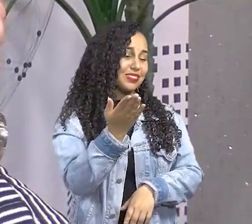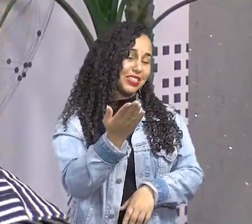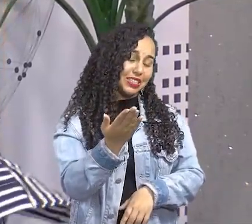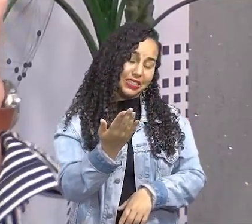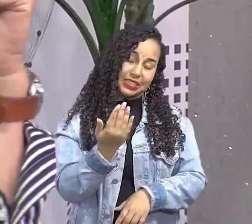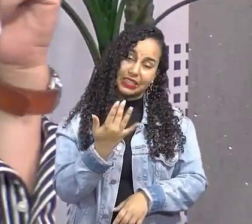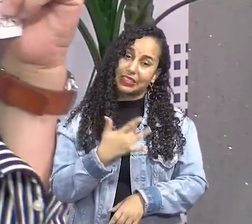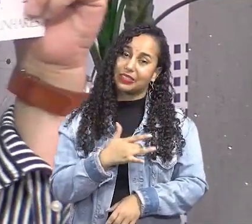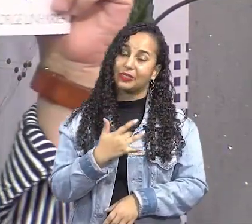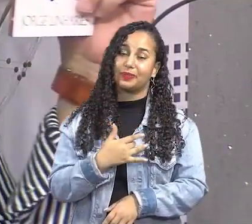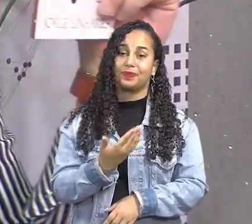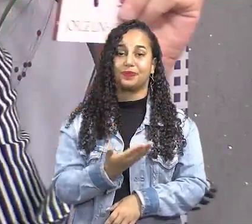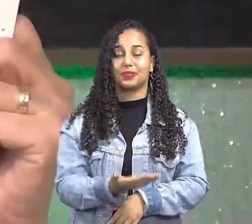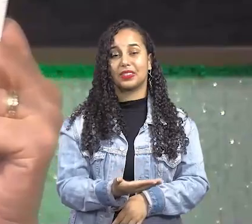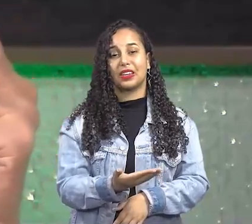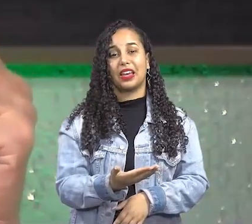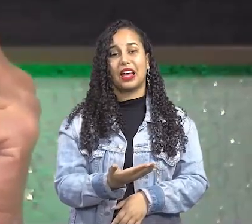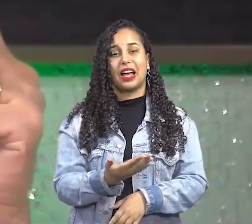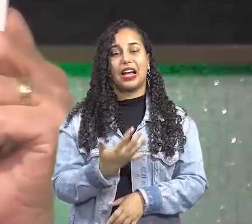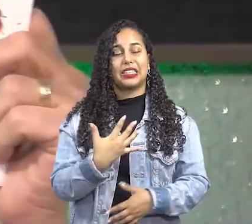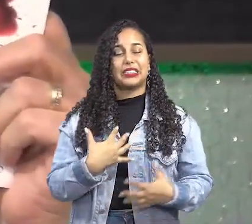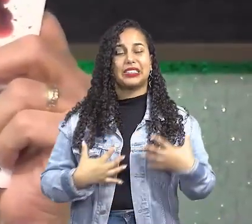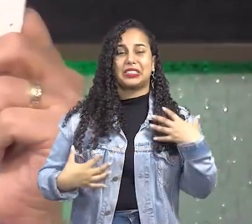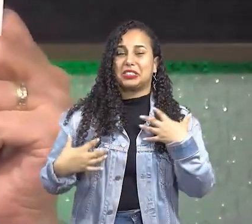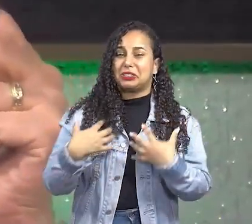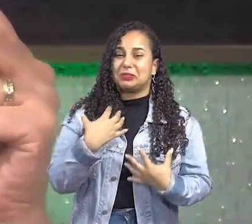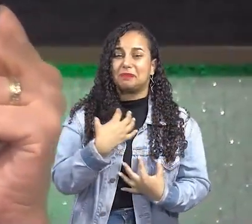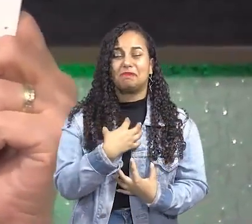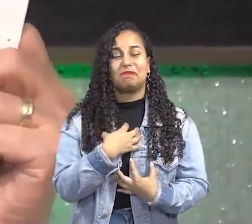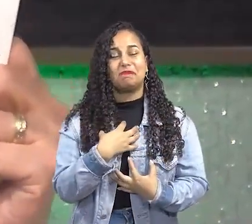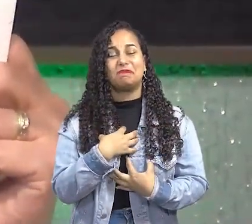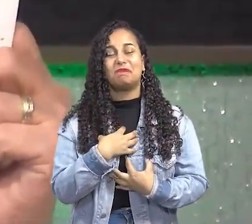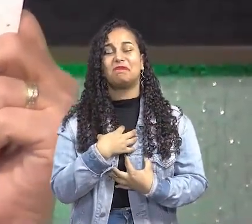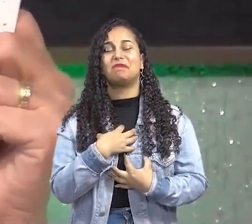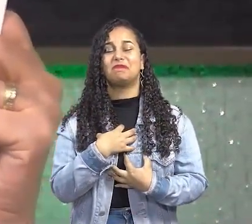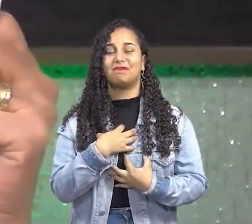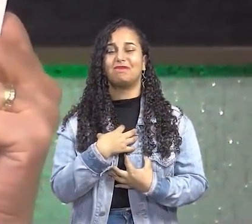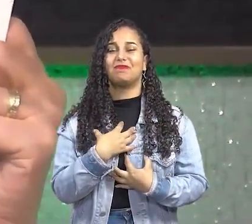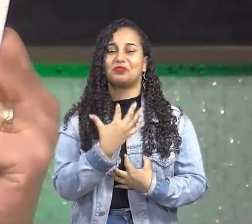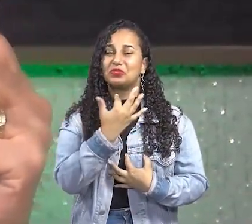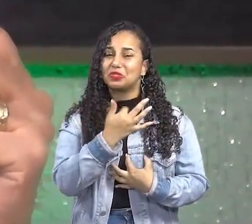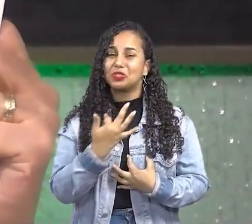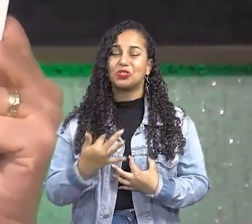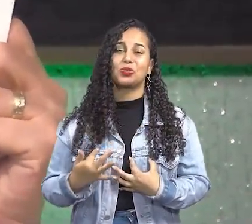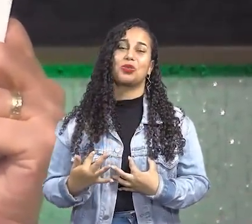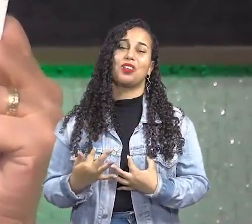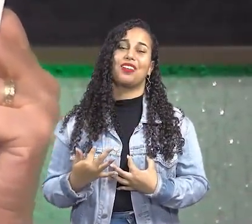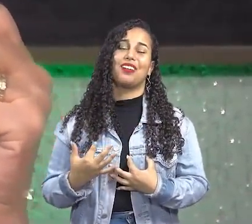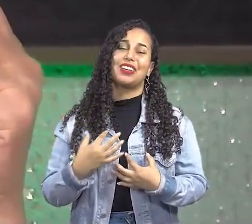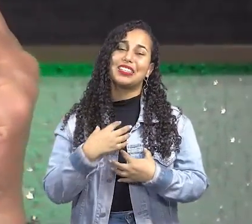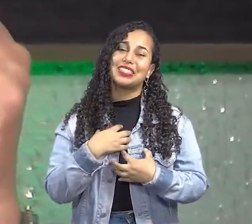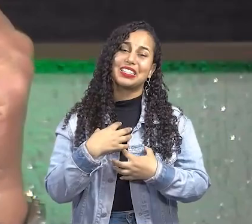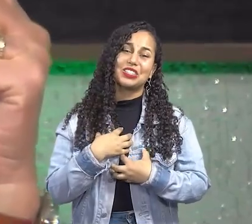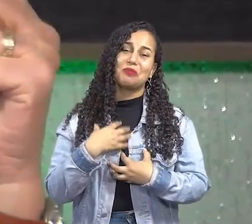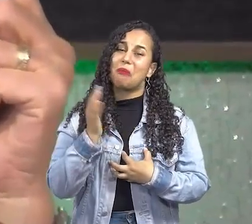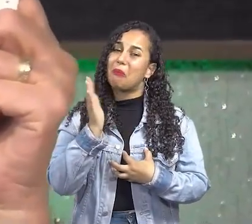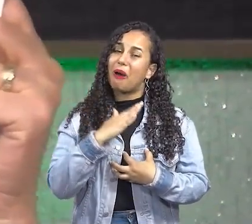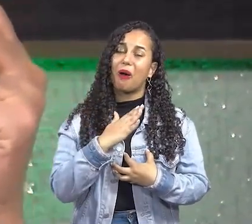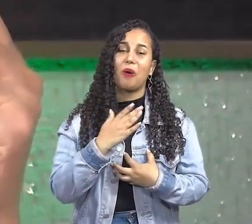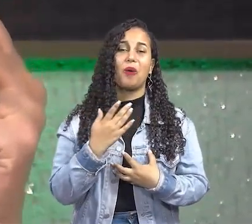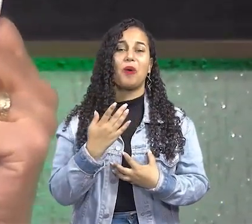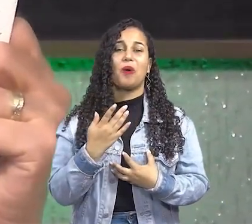do Evangelho. Ai, que dor quando alguém me diz, pastor, eu estou nesse